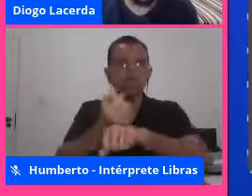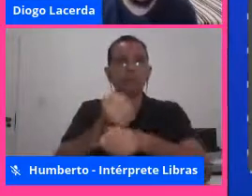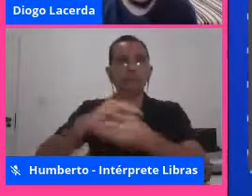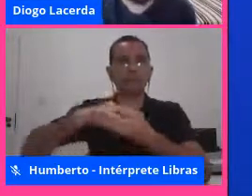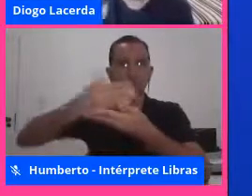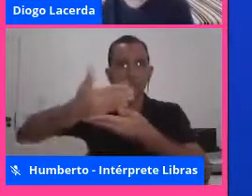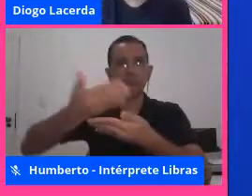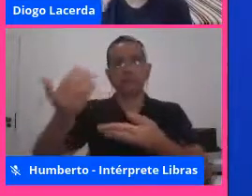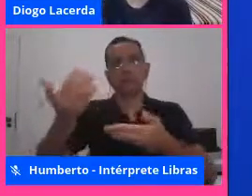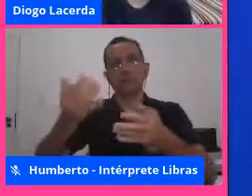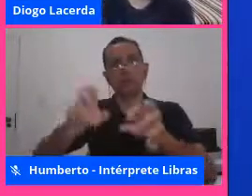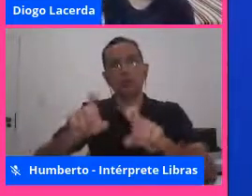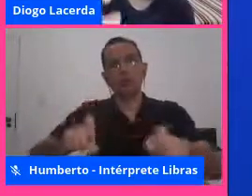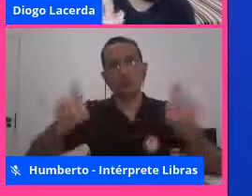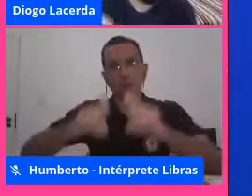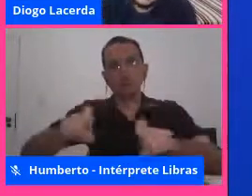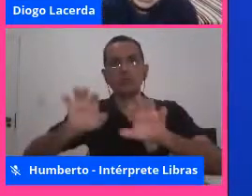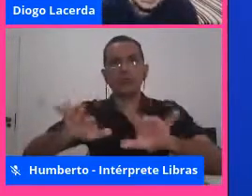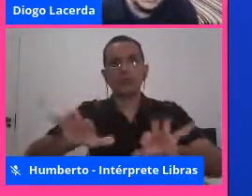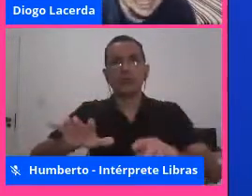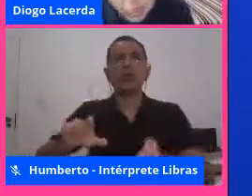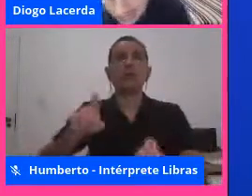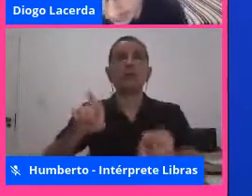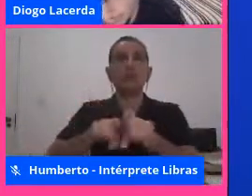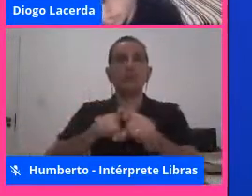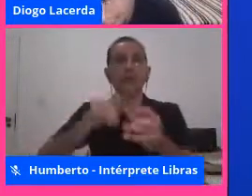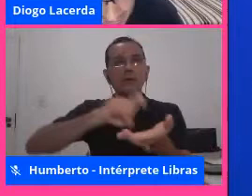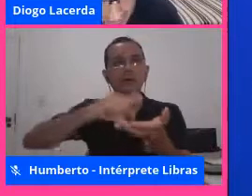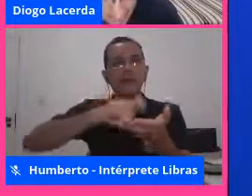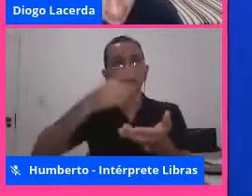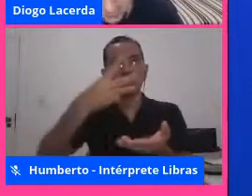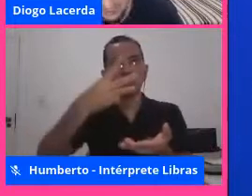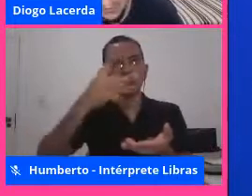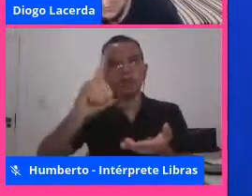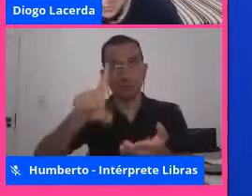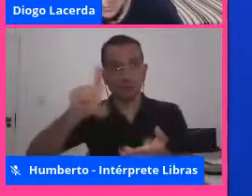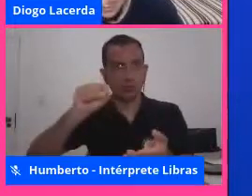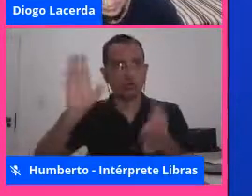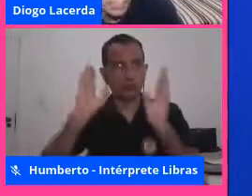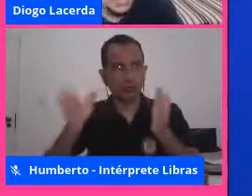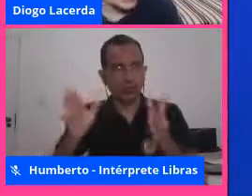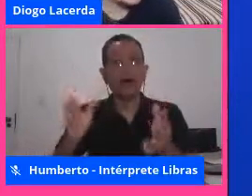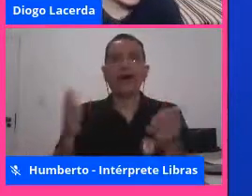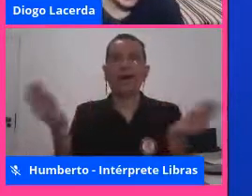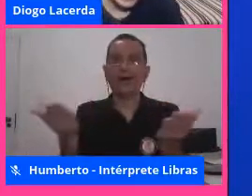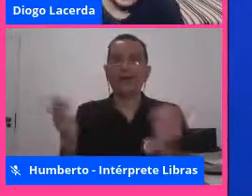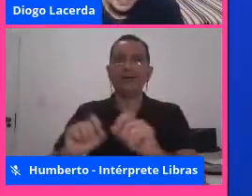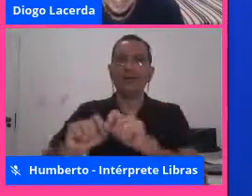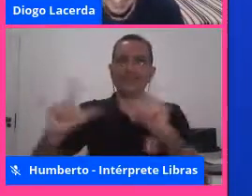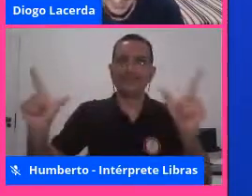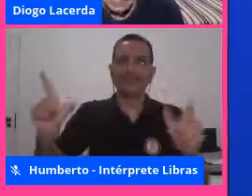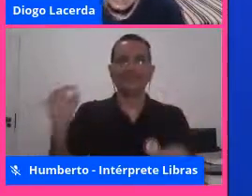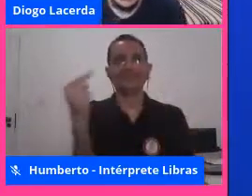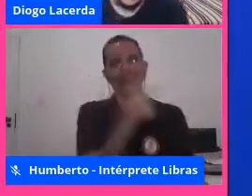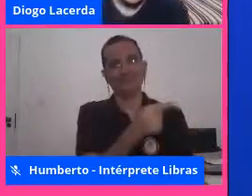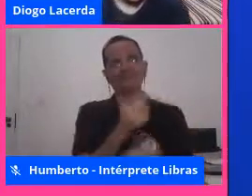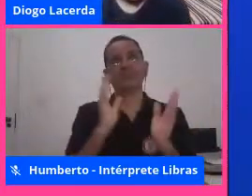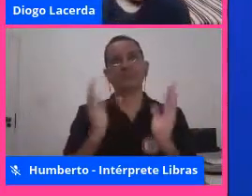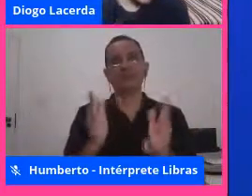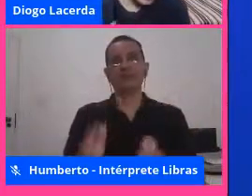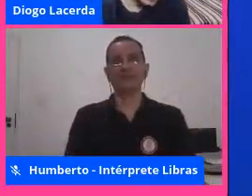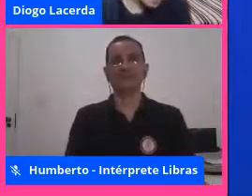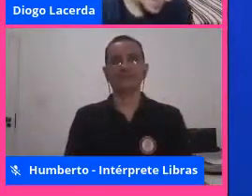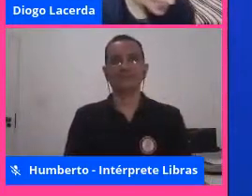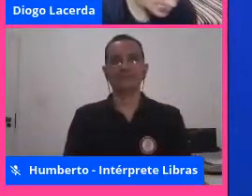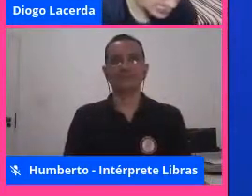minha impressora e depois tá aqui. O arquivo tá, o software está instalado, certo?